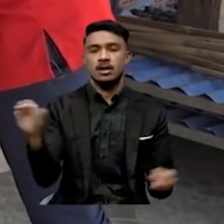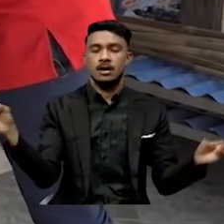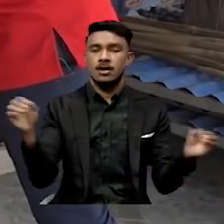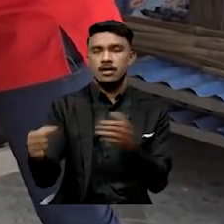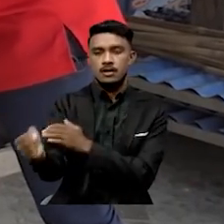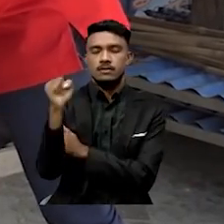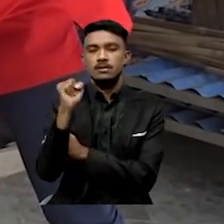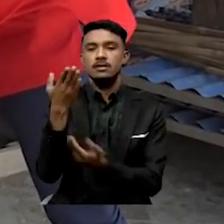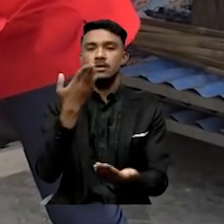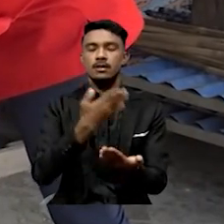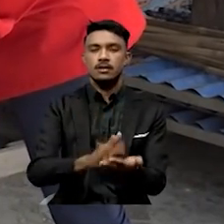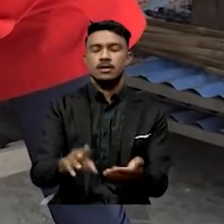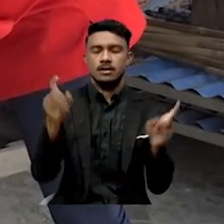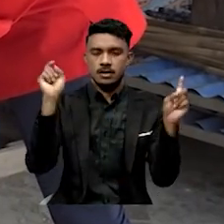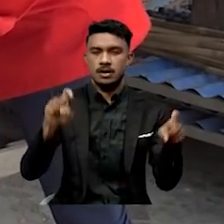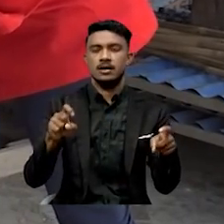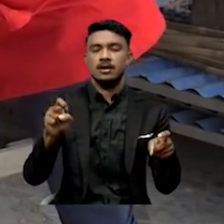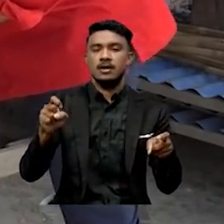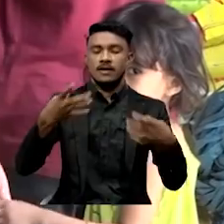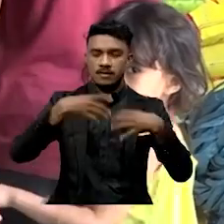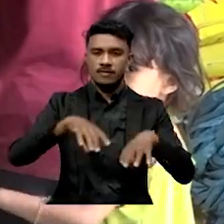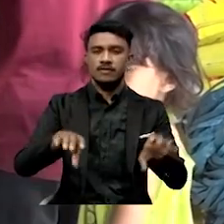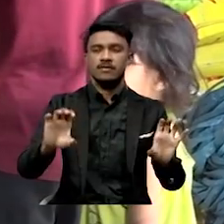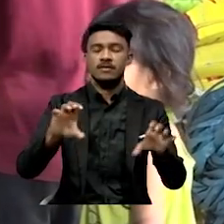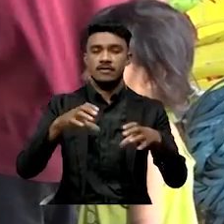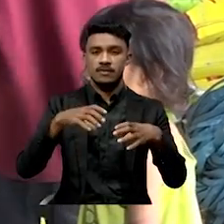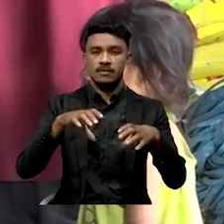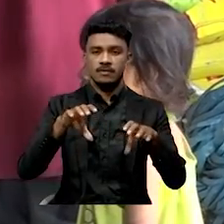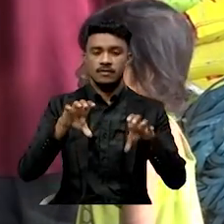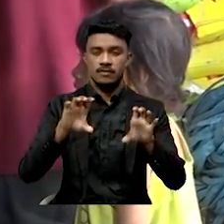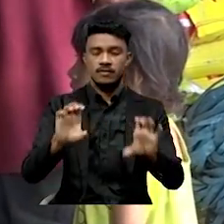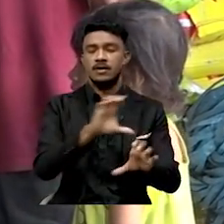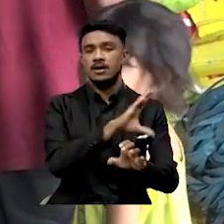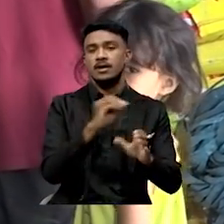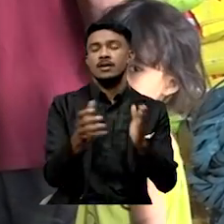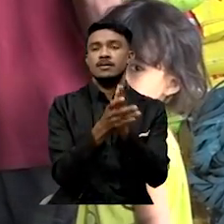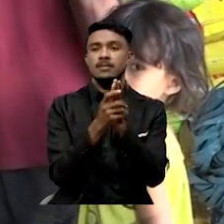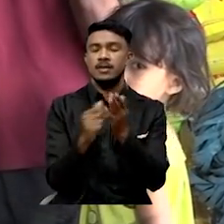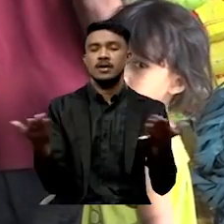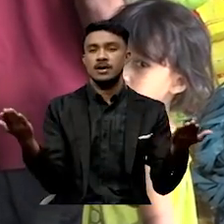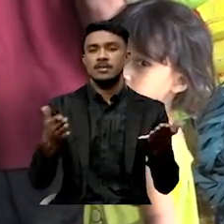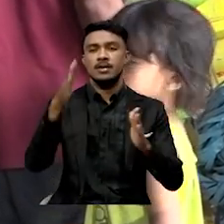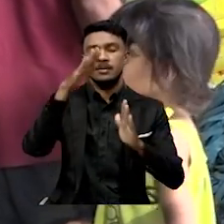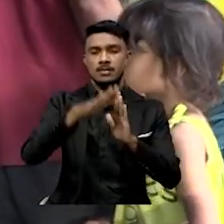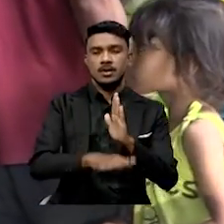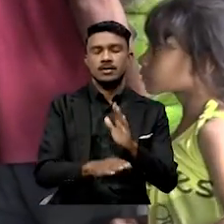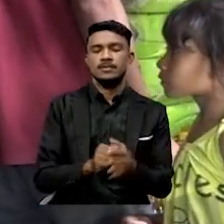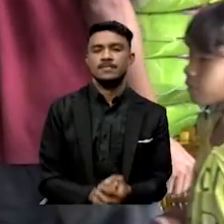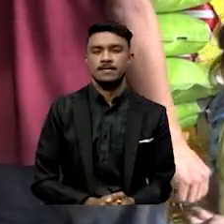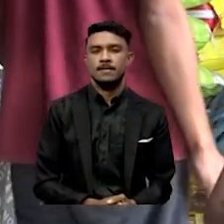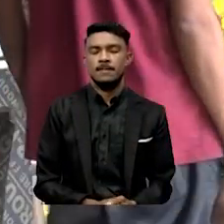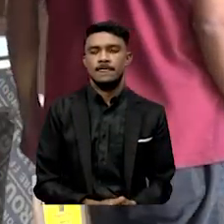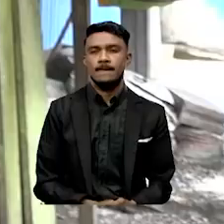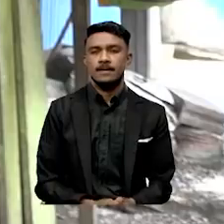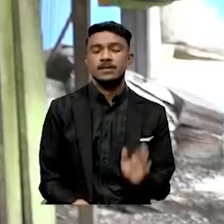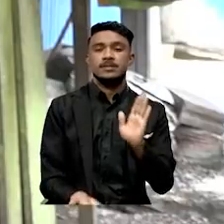sosa, obrigado sira tenki fan, mina ho marka seluk nebe folin barato. Agora ves saya asli mah